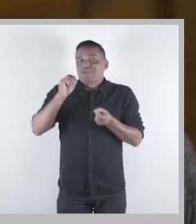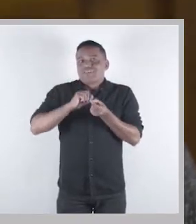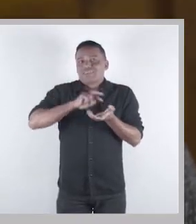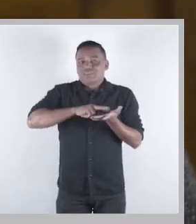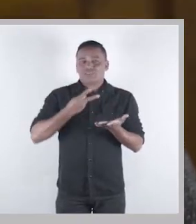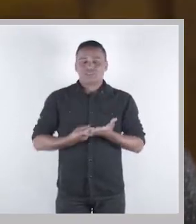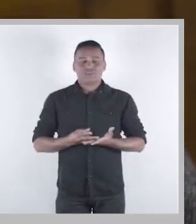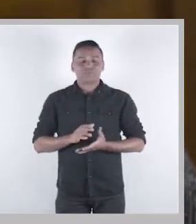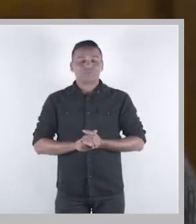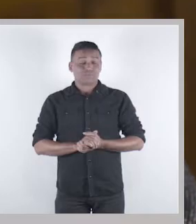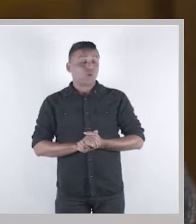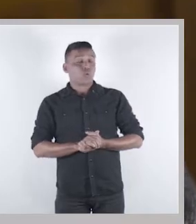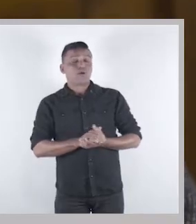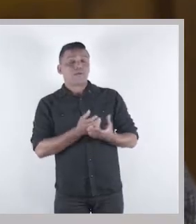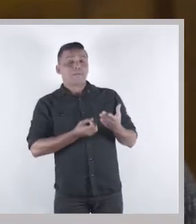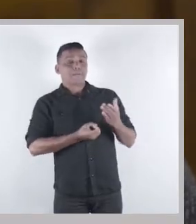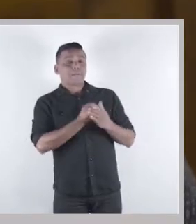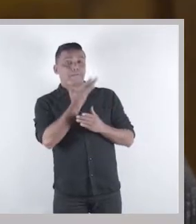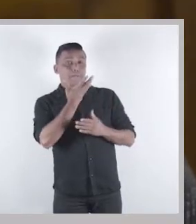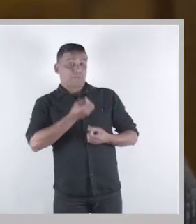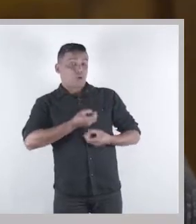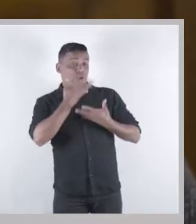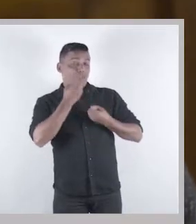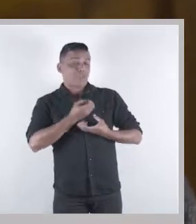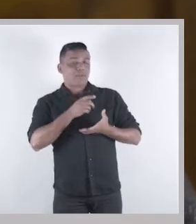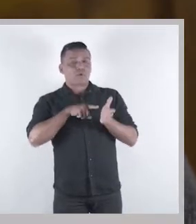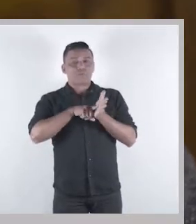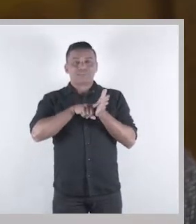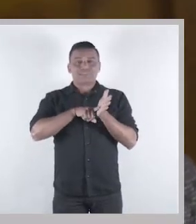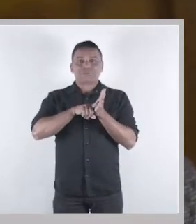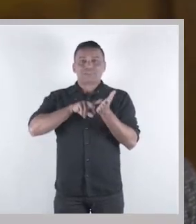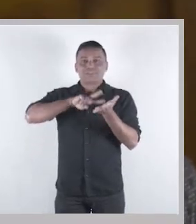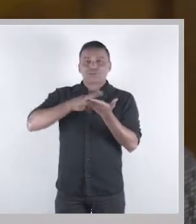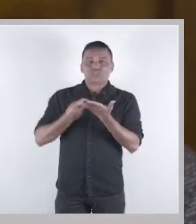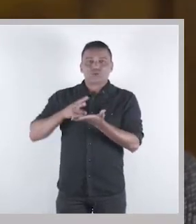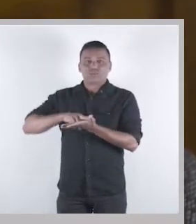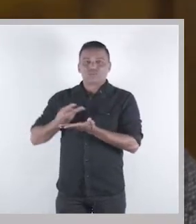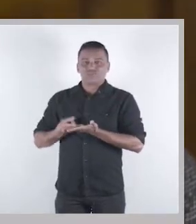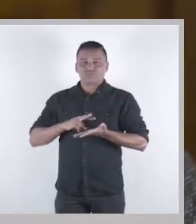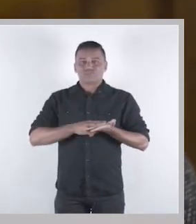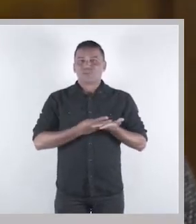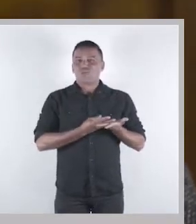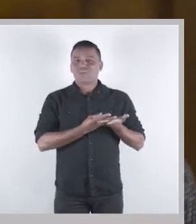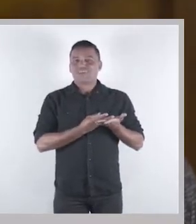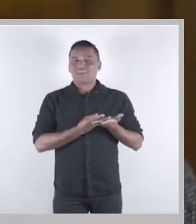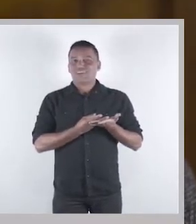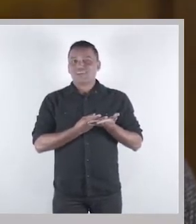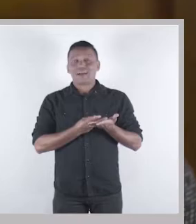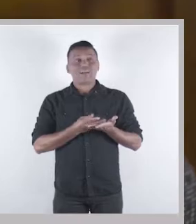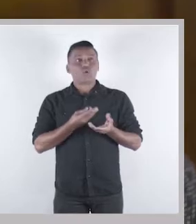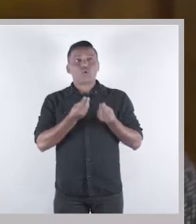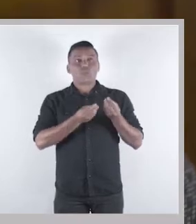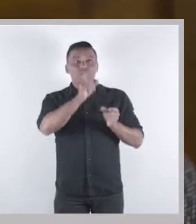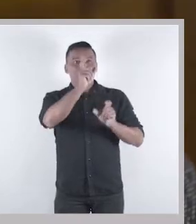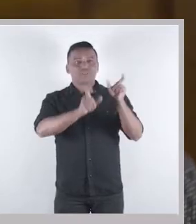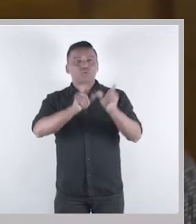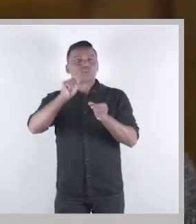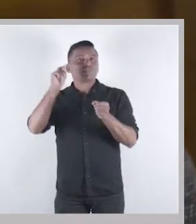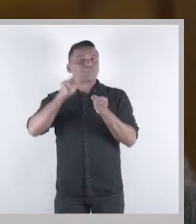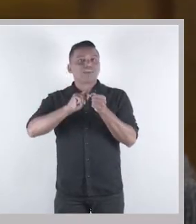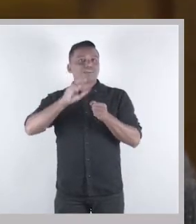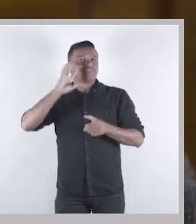né esse daquele poema e e as soluções que foram encontradas eu pessoalmente acho que um